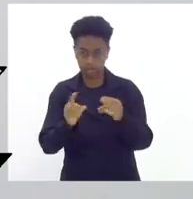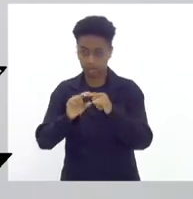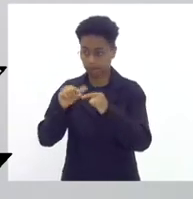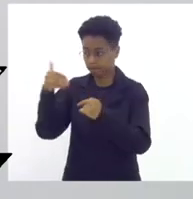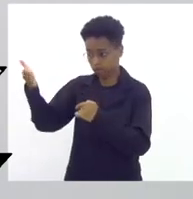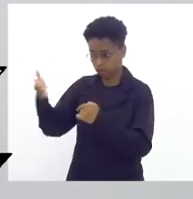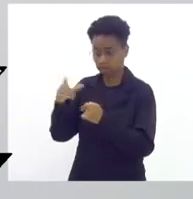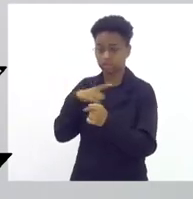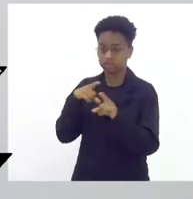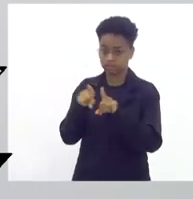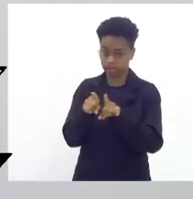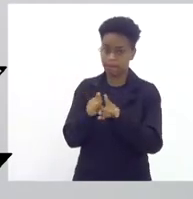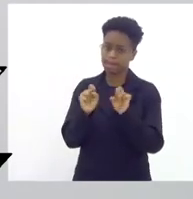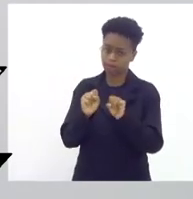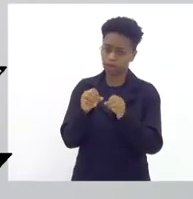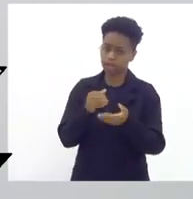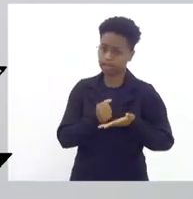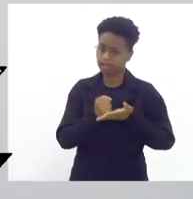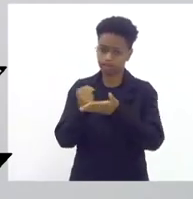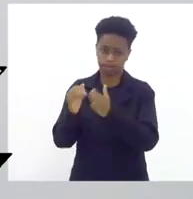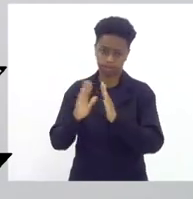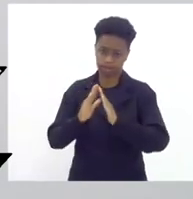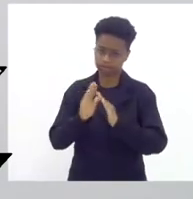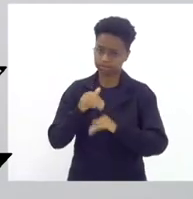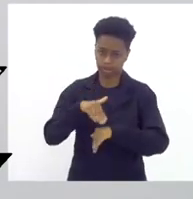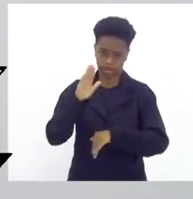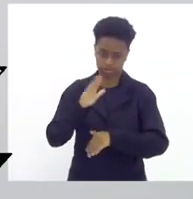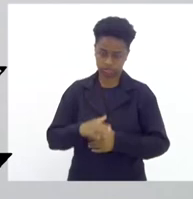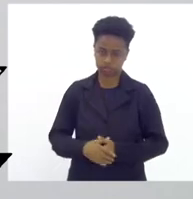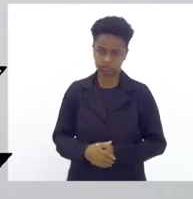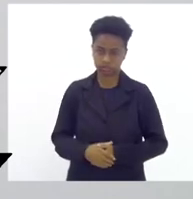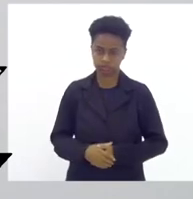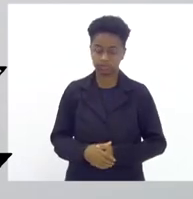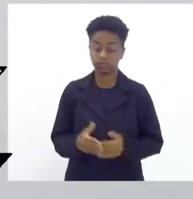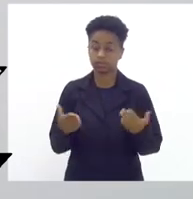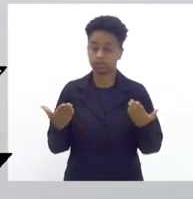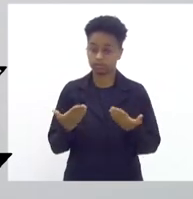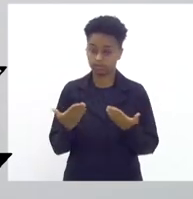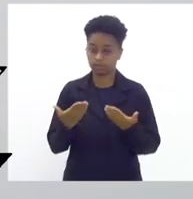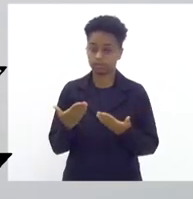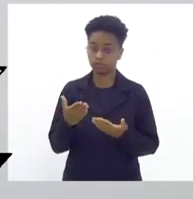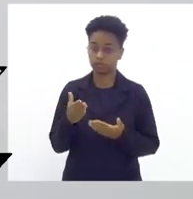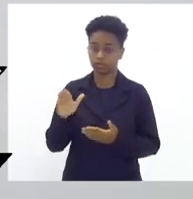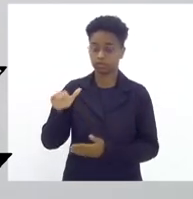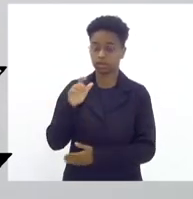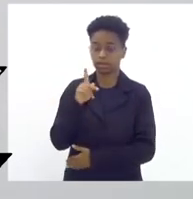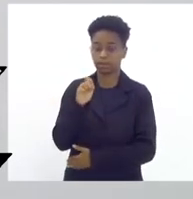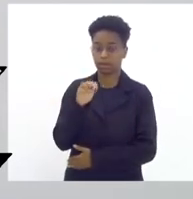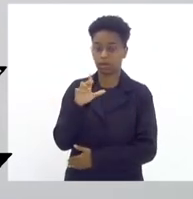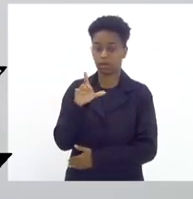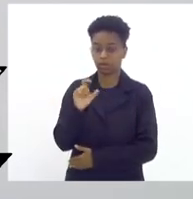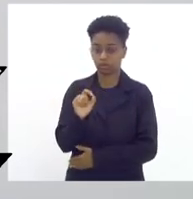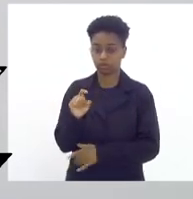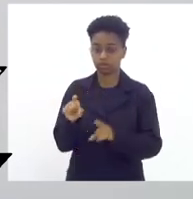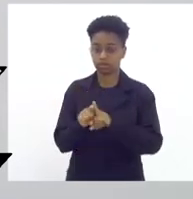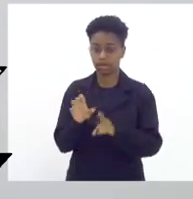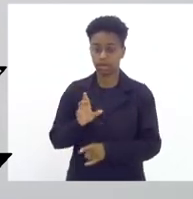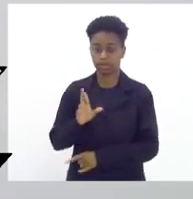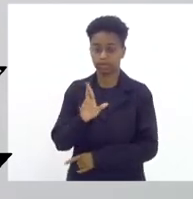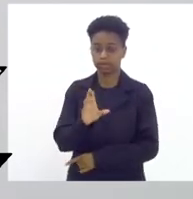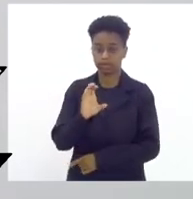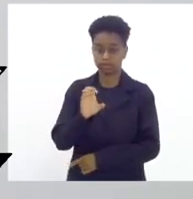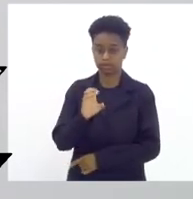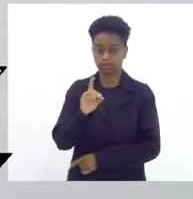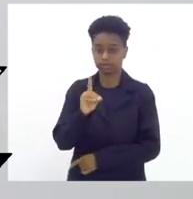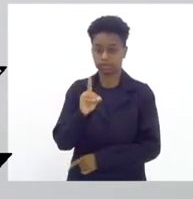Fique à vontade para levar inclusive mais é passar agora então para o Paulo Teixeira representante da setrab